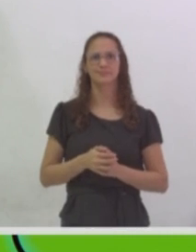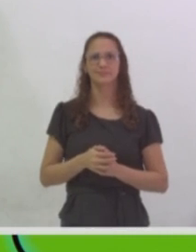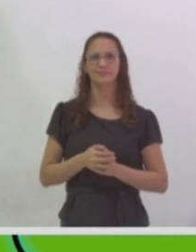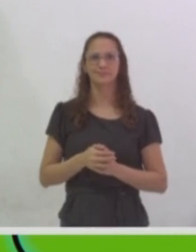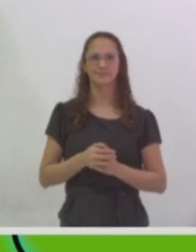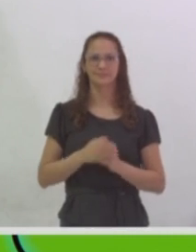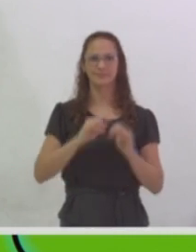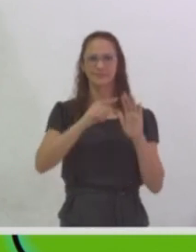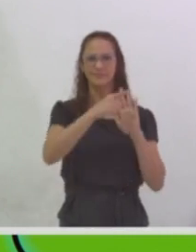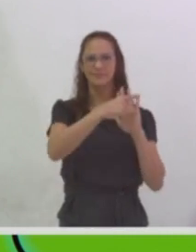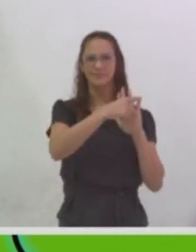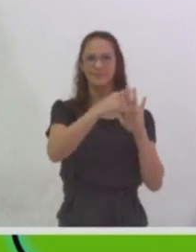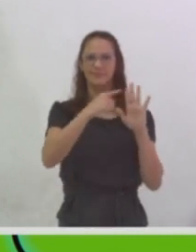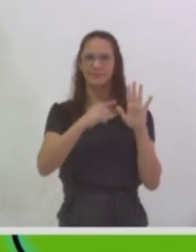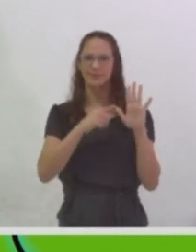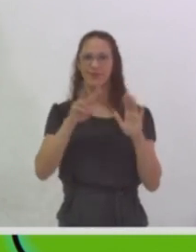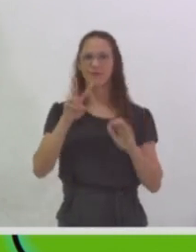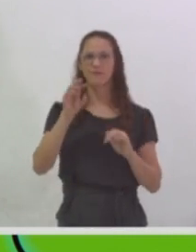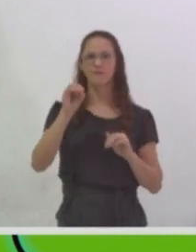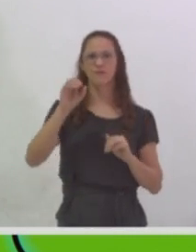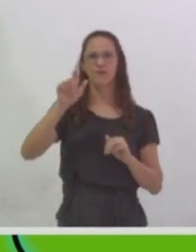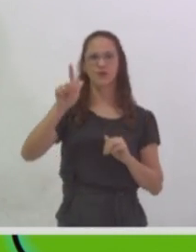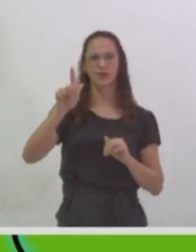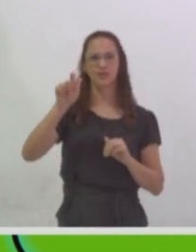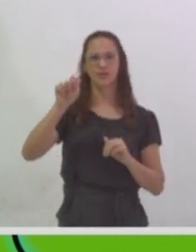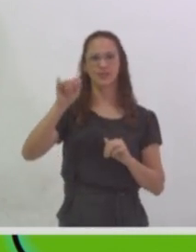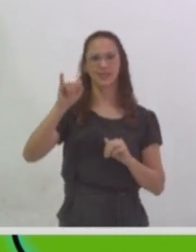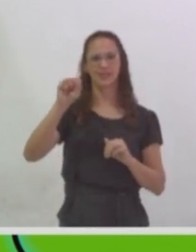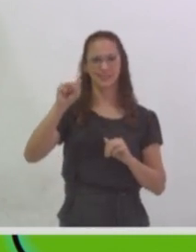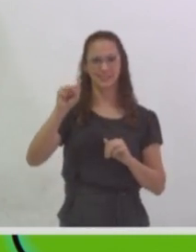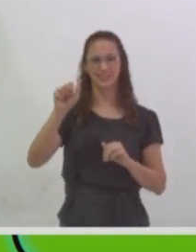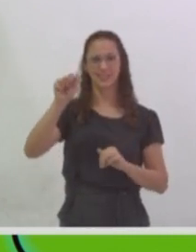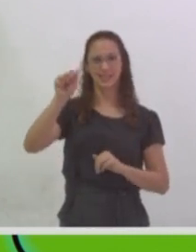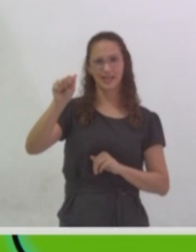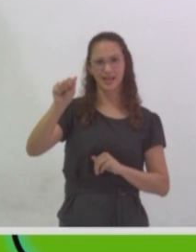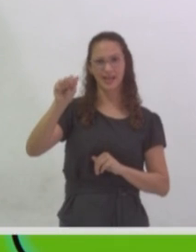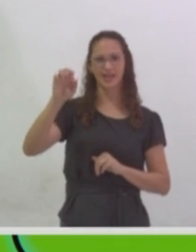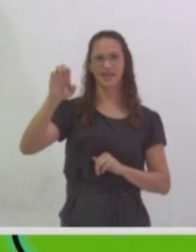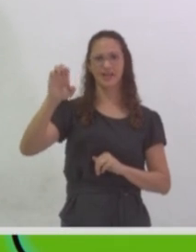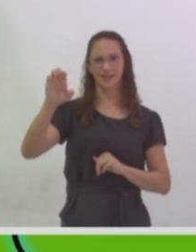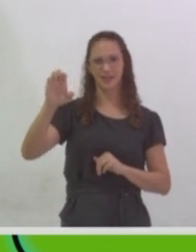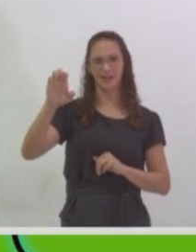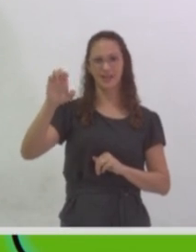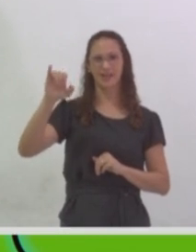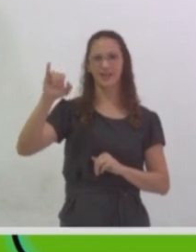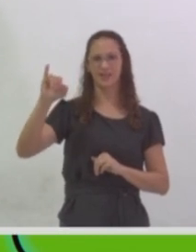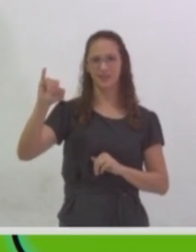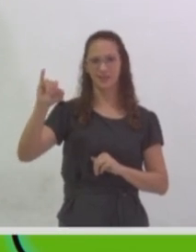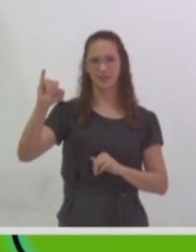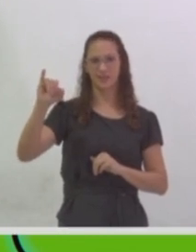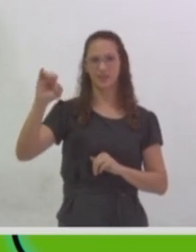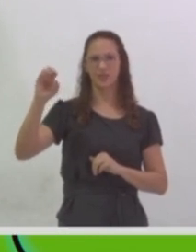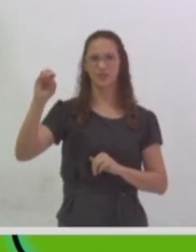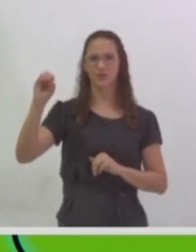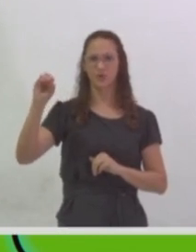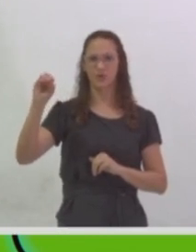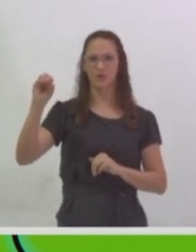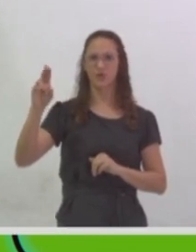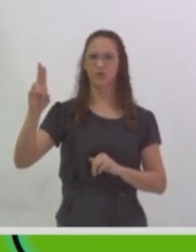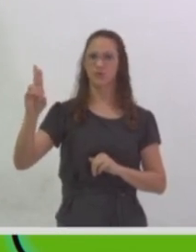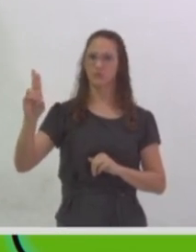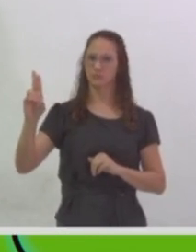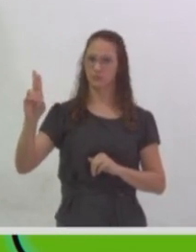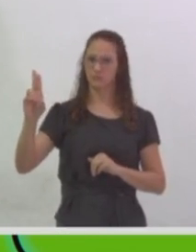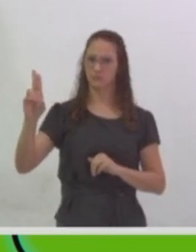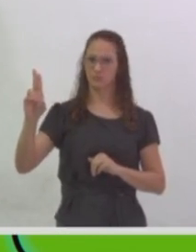vogais. A, E, I, O, U. Essas são